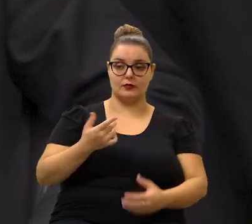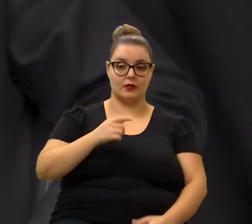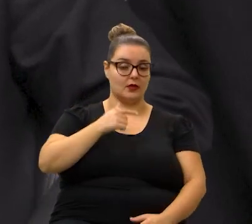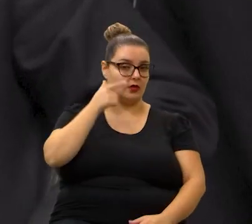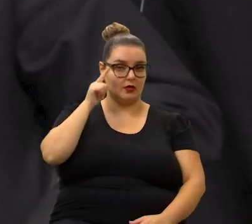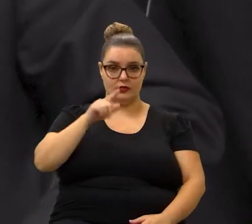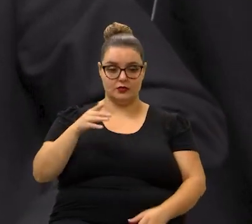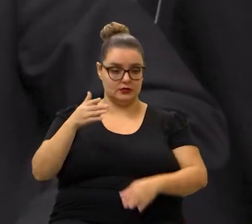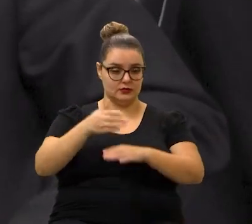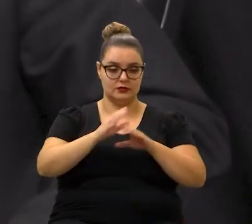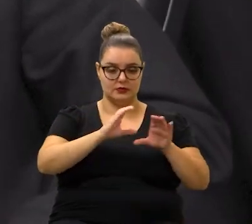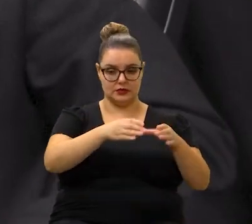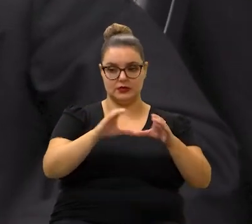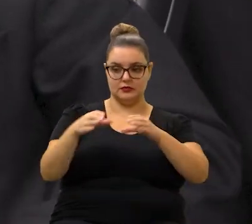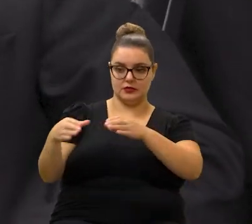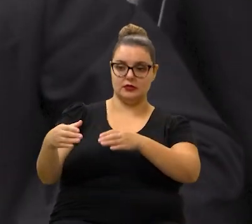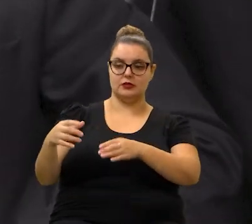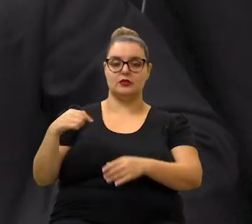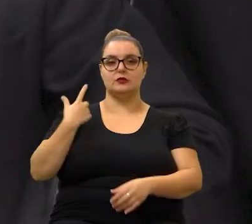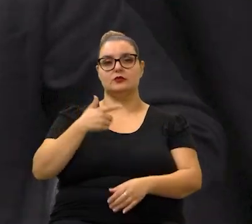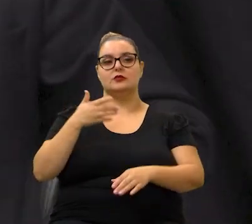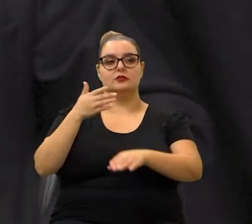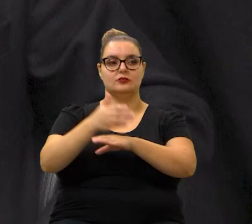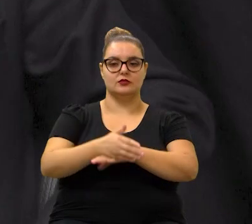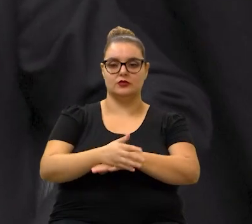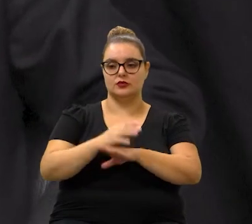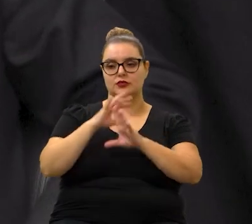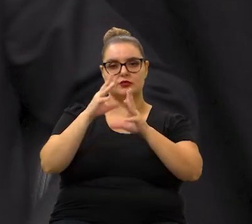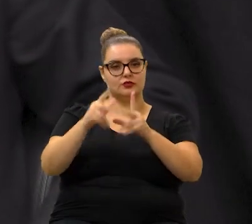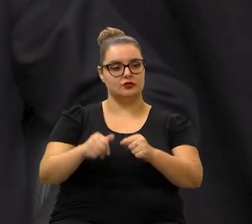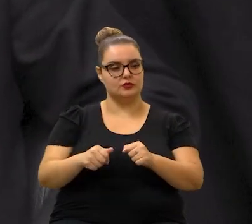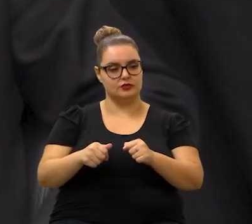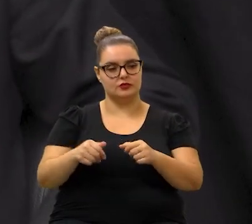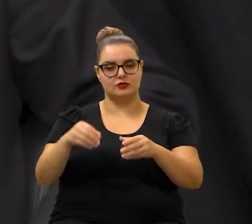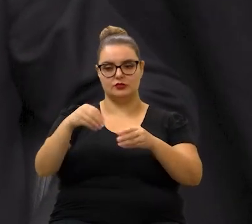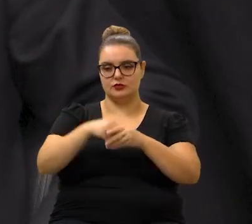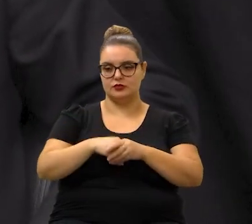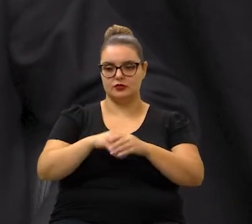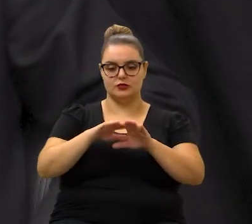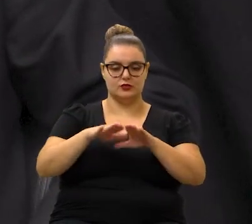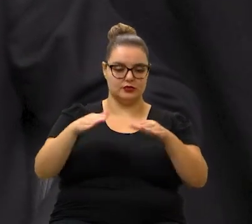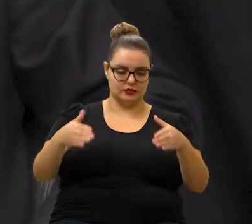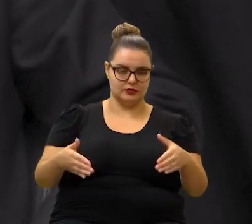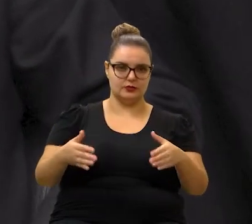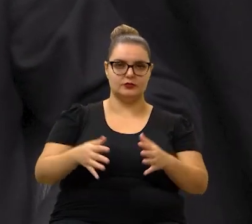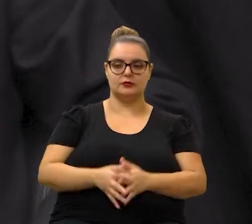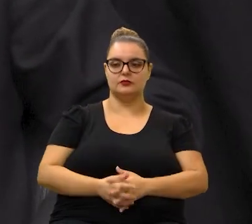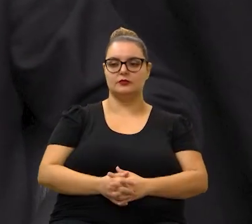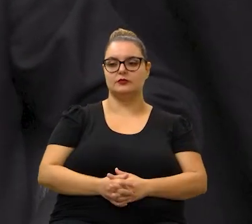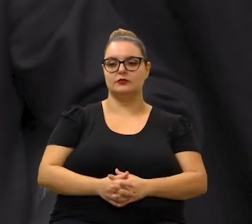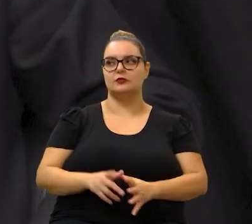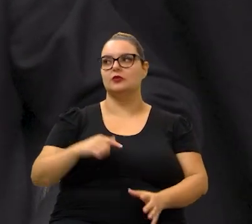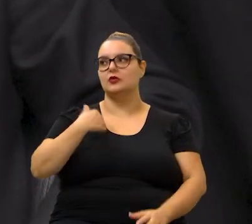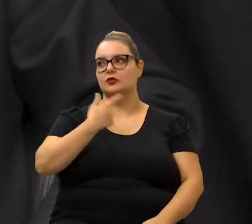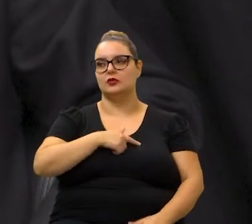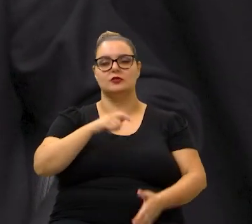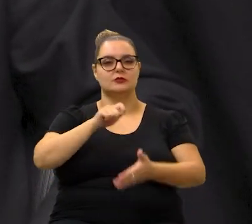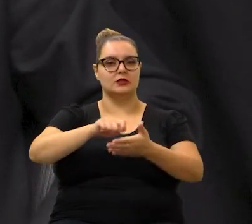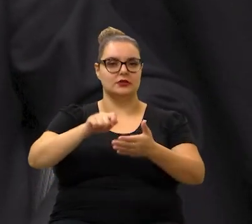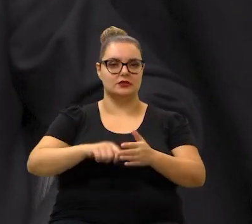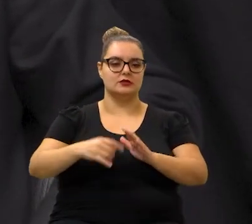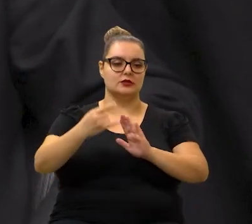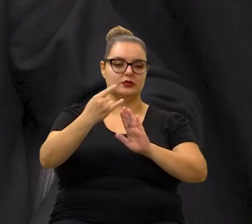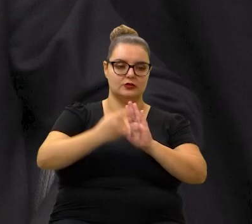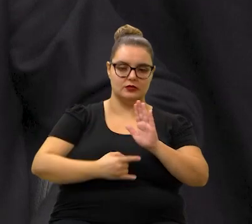participar das comissões a gente participava né de tudo que passa pela mesa passa por nós para assinar a